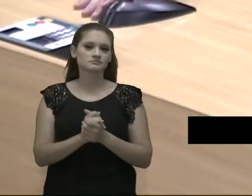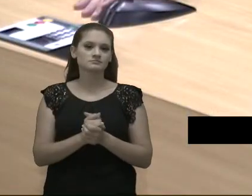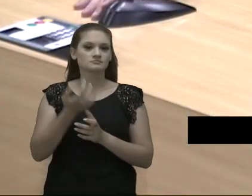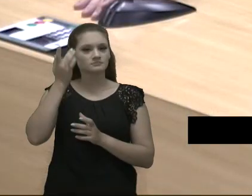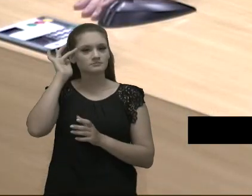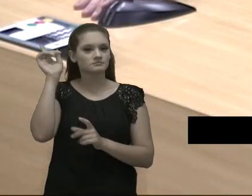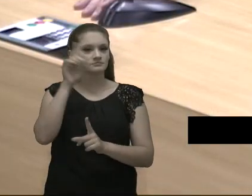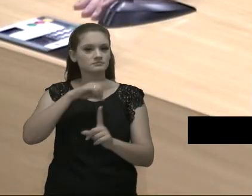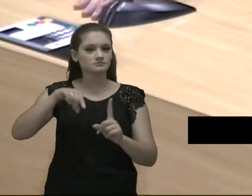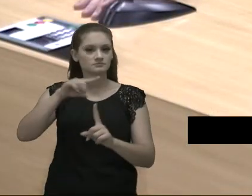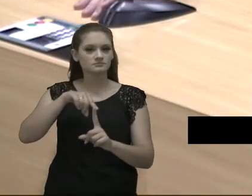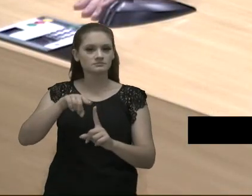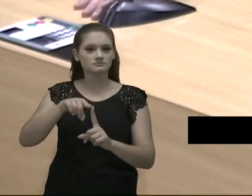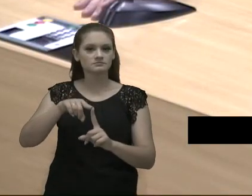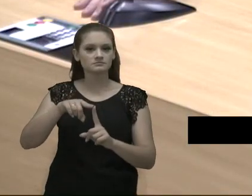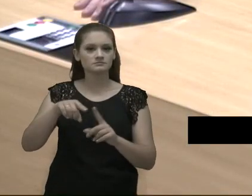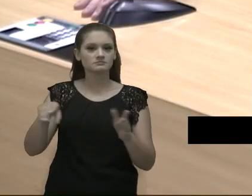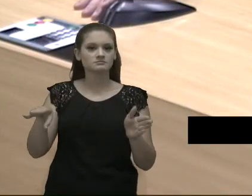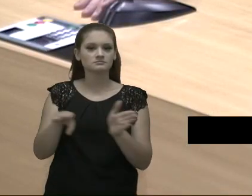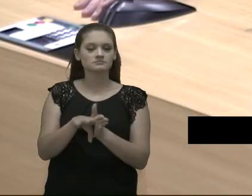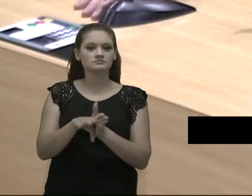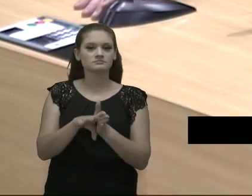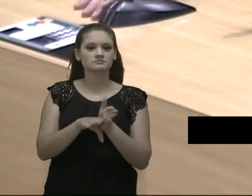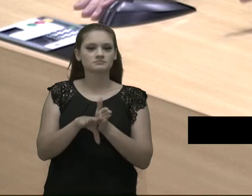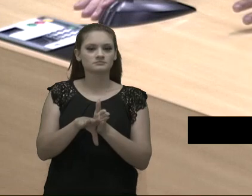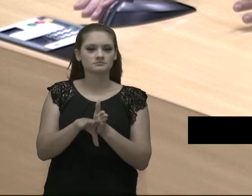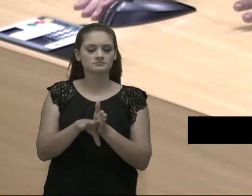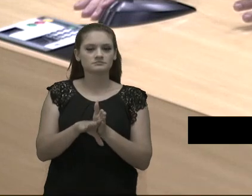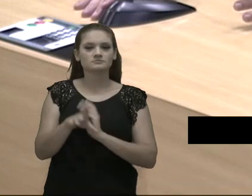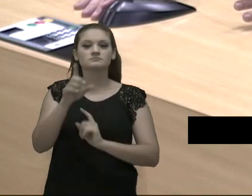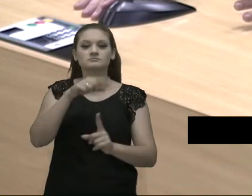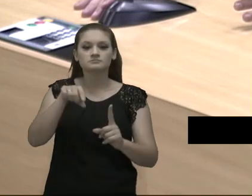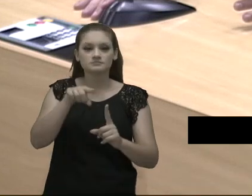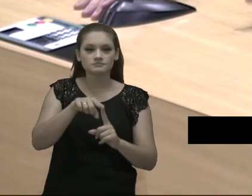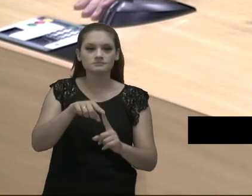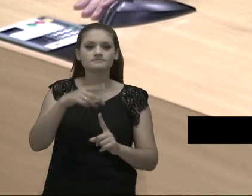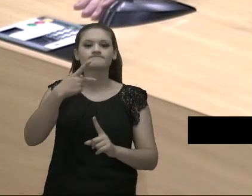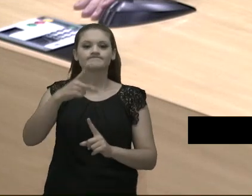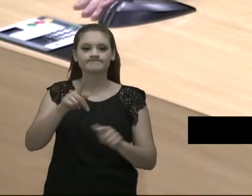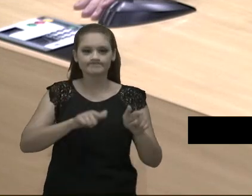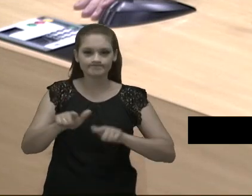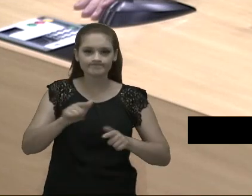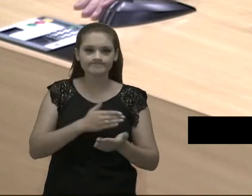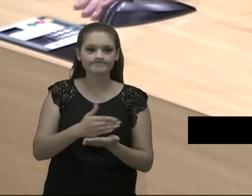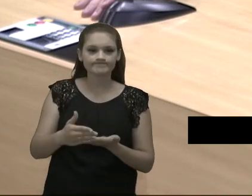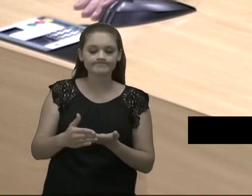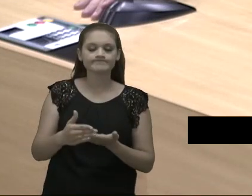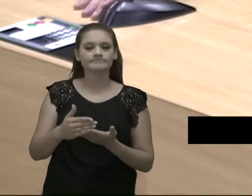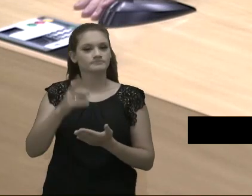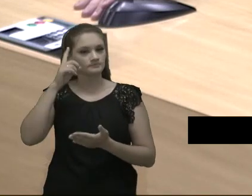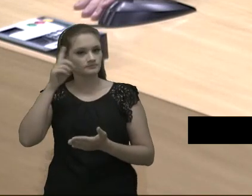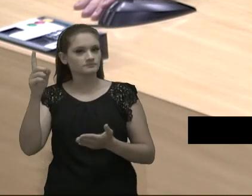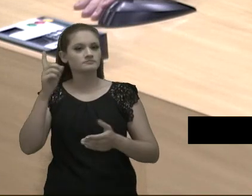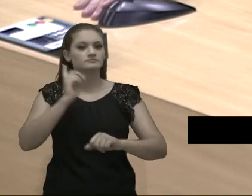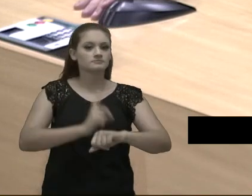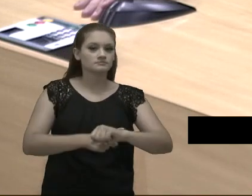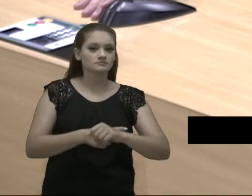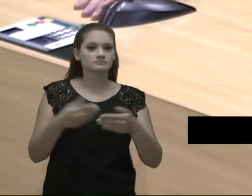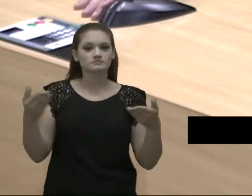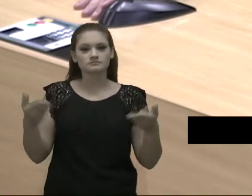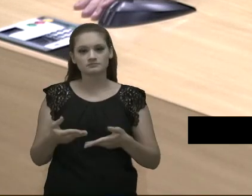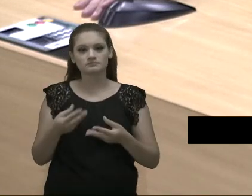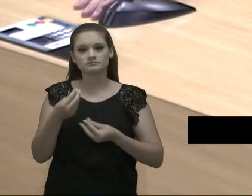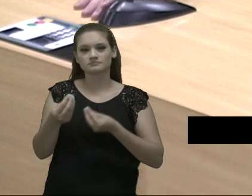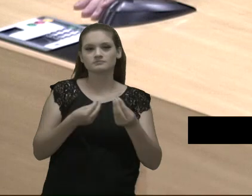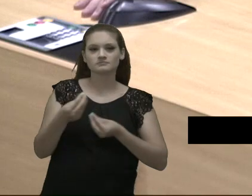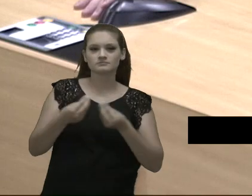que é o objetivo, onde vai chegar. Se uma pergunta objetiva, olha, na sua rotina, o senhor inicia tal dia, tal hora, aí tudo bem. Agora, como o senhor